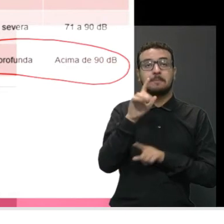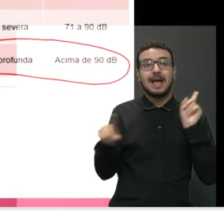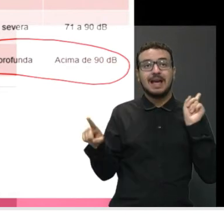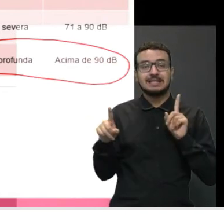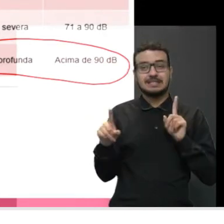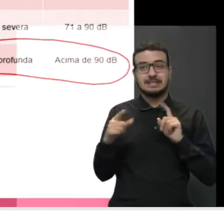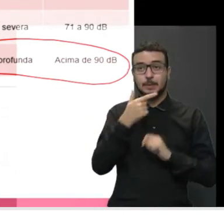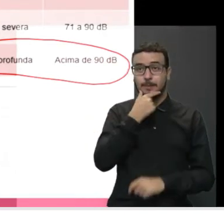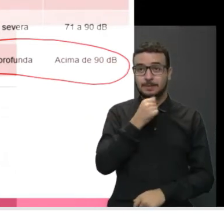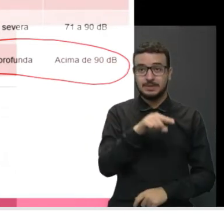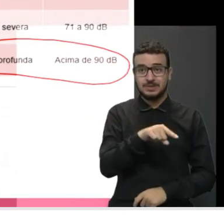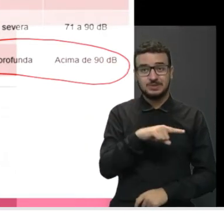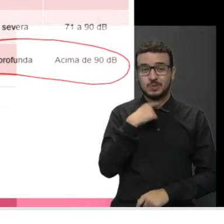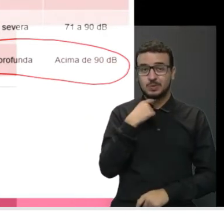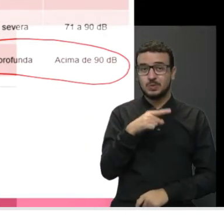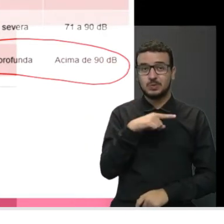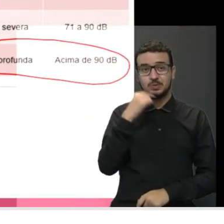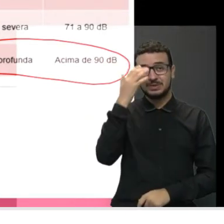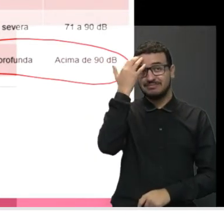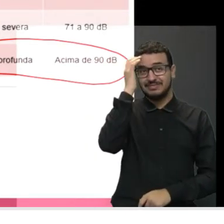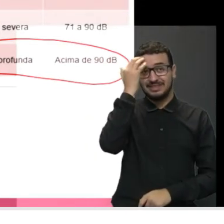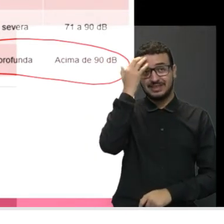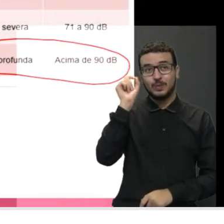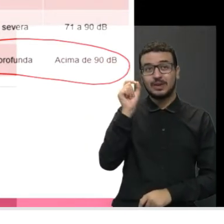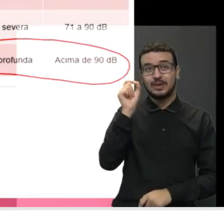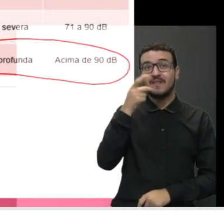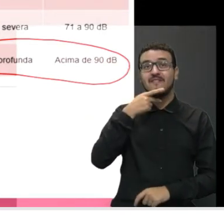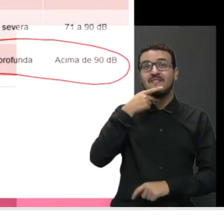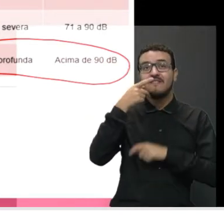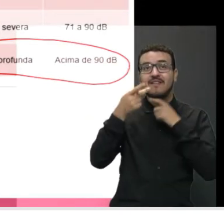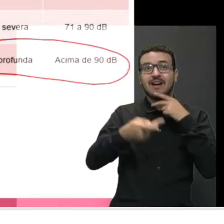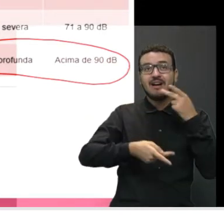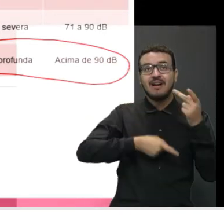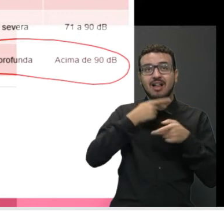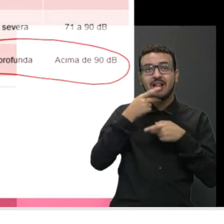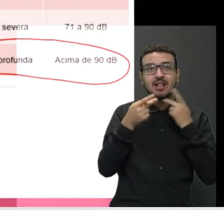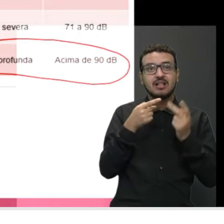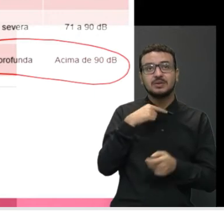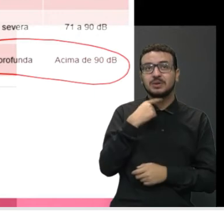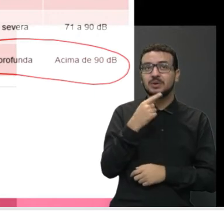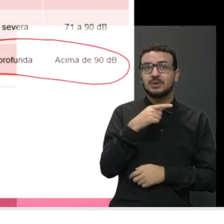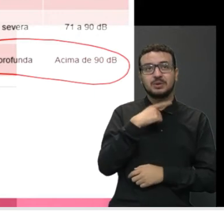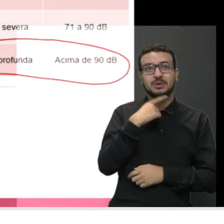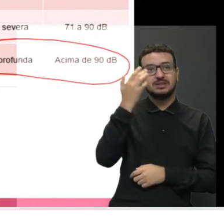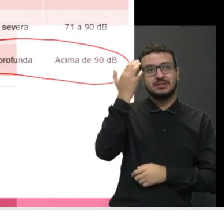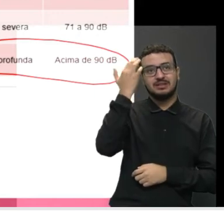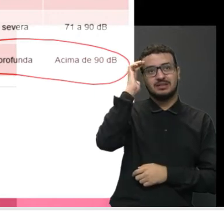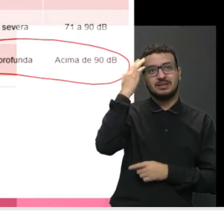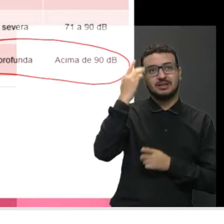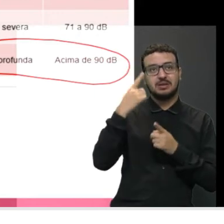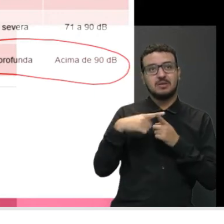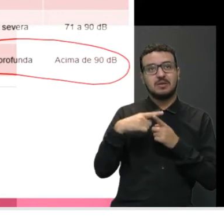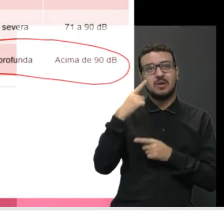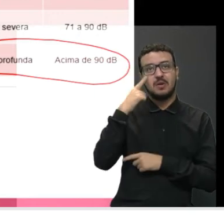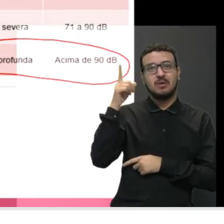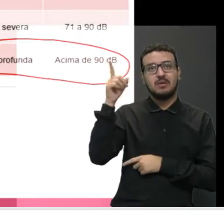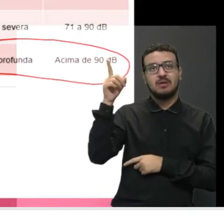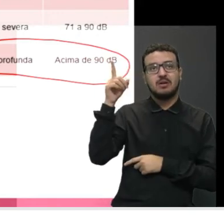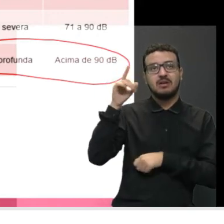compreender os sons da fala que está aqui nessa faixa, certo? Mesmo com